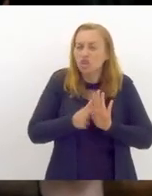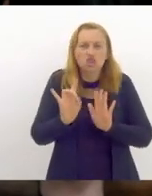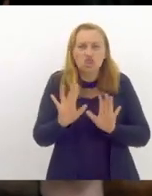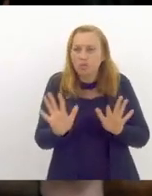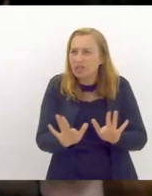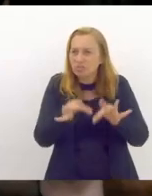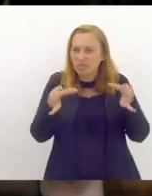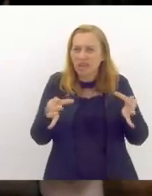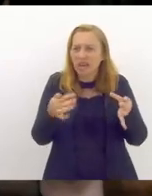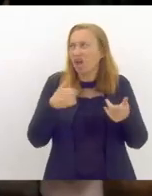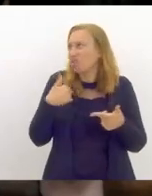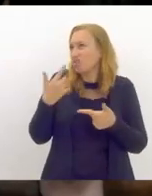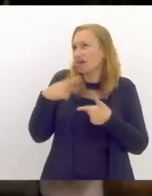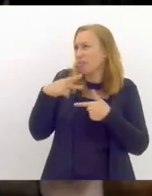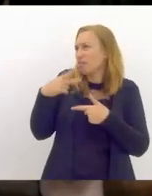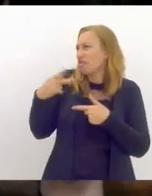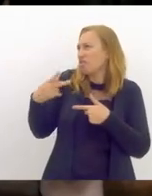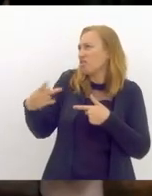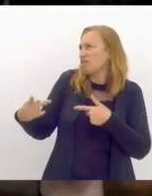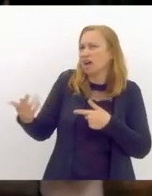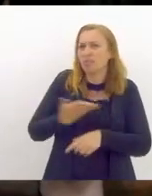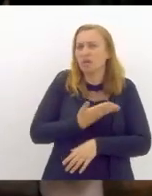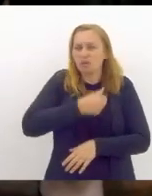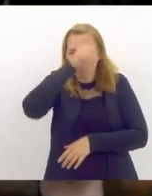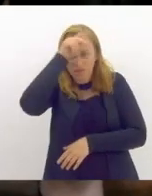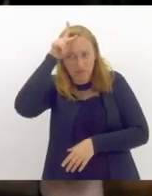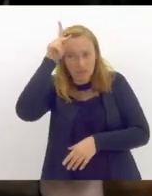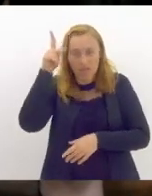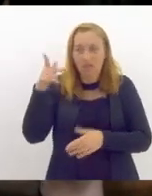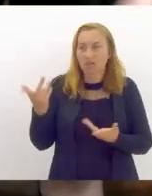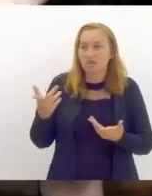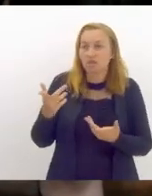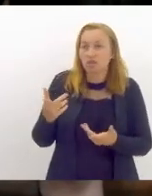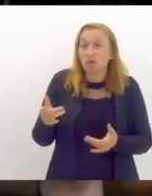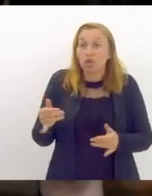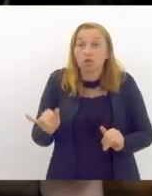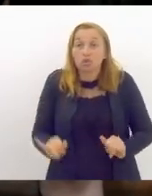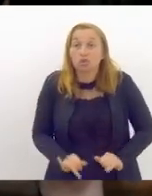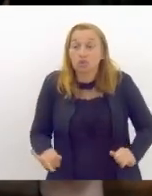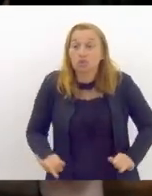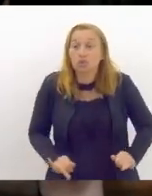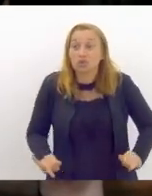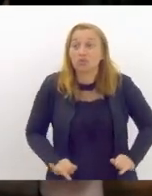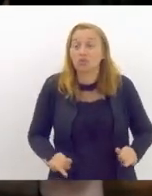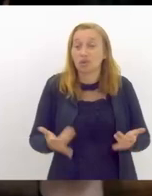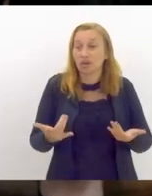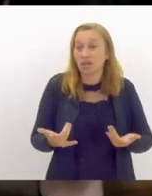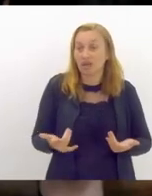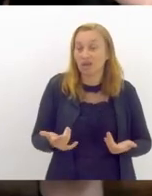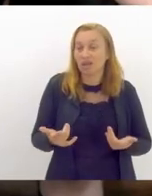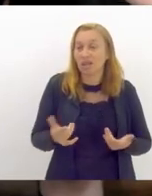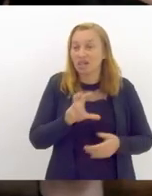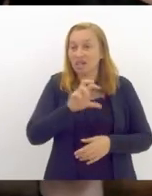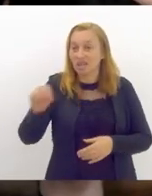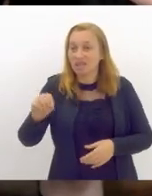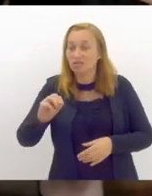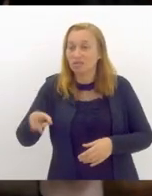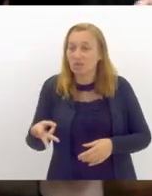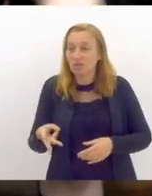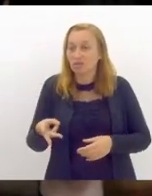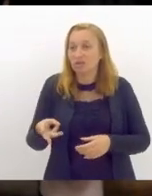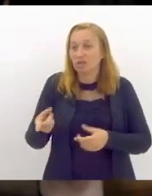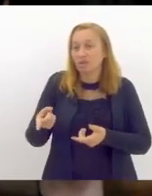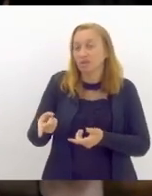simplificar porque eu não vou ficar aqui com os meus amigos Prefeito um monte de duro aqui sofrido né imagina você tem 500 milhões para devolver